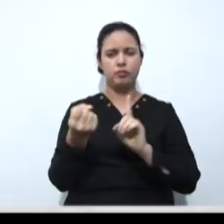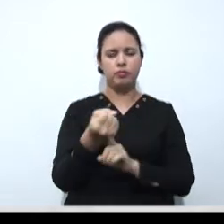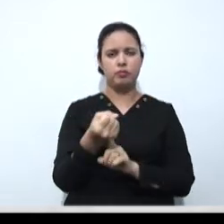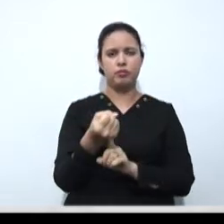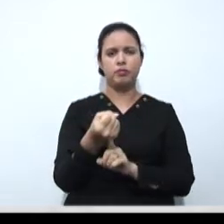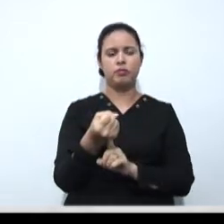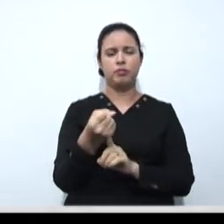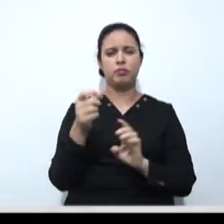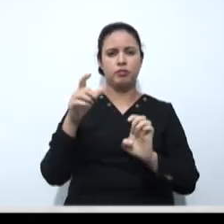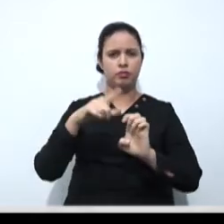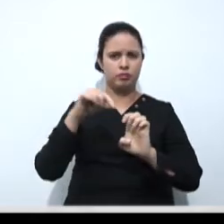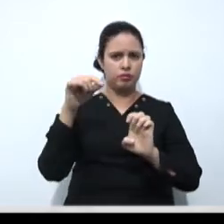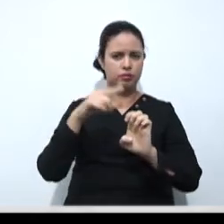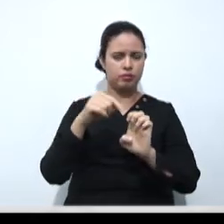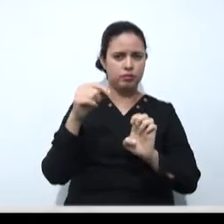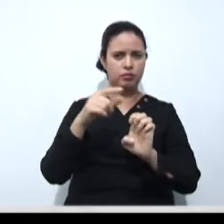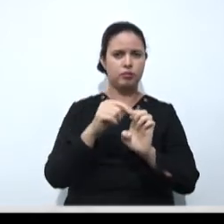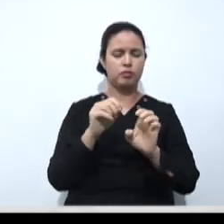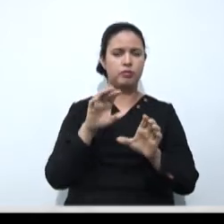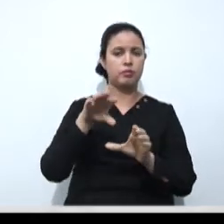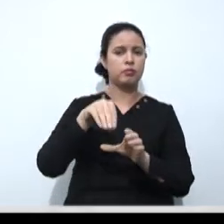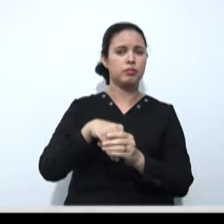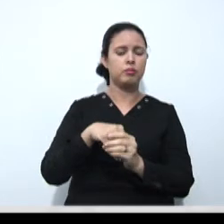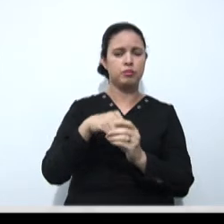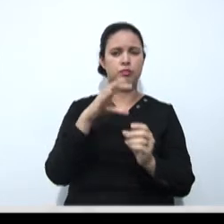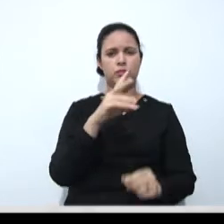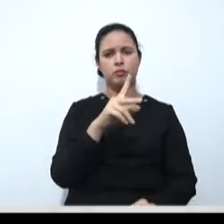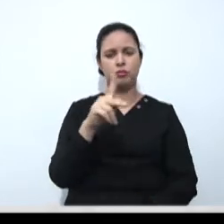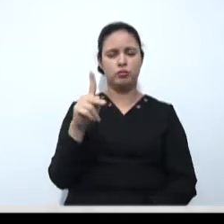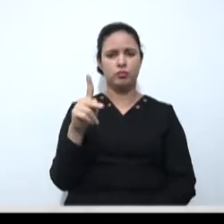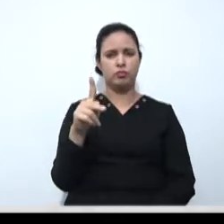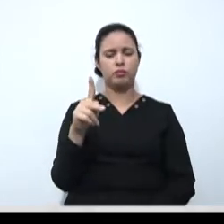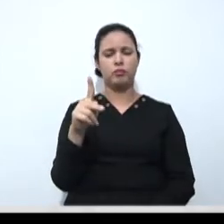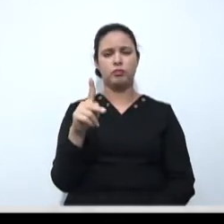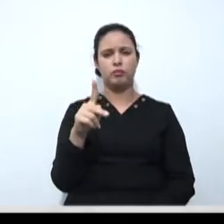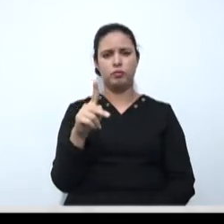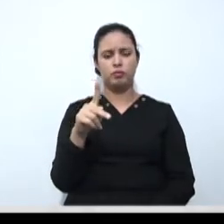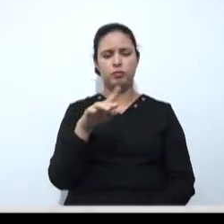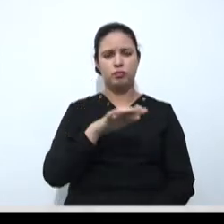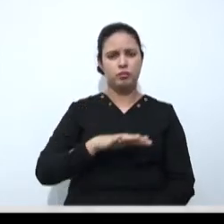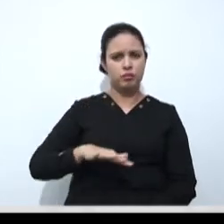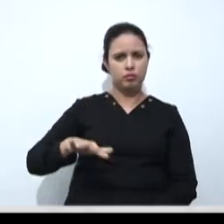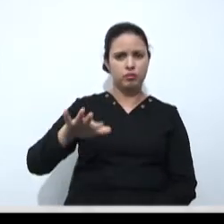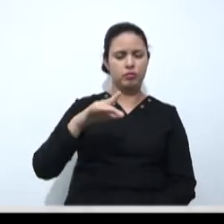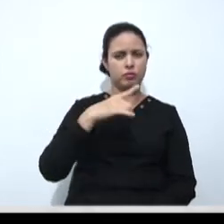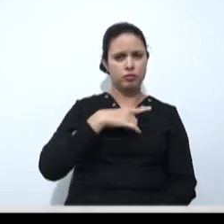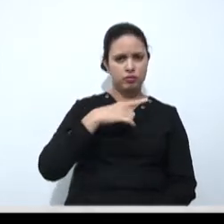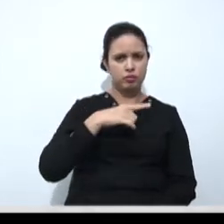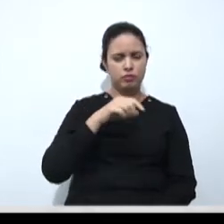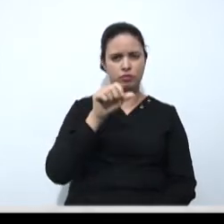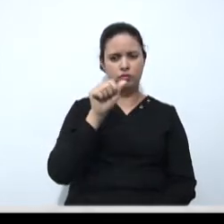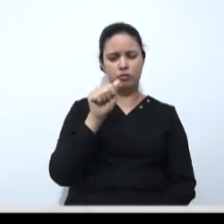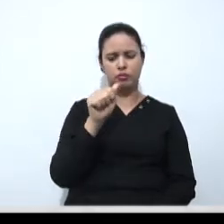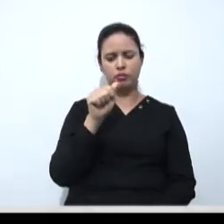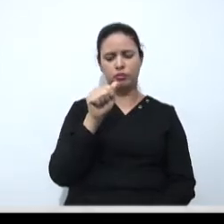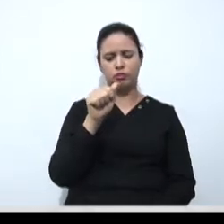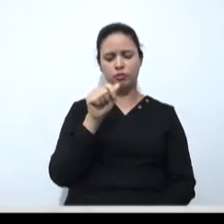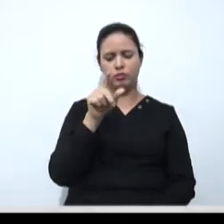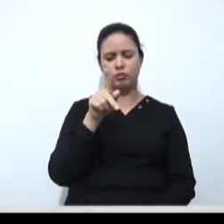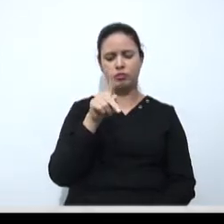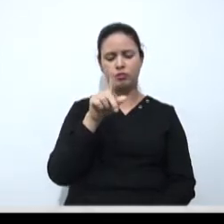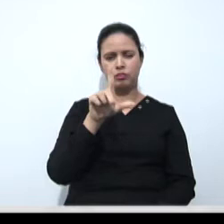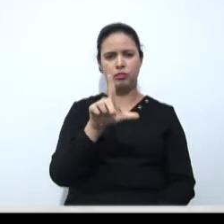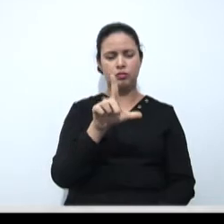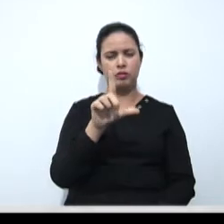e empreendedor. Então, dentro de uma cooperativa, aliás, dentro de uma região onde eu tenho o APL, o cooperativismo ele